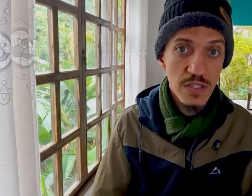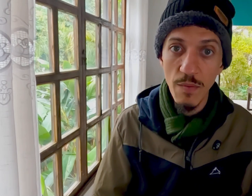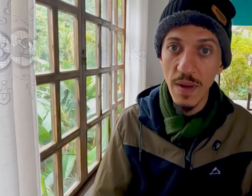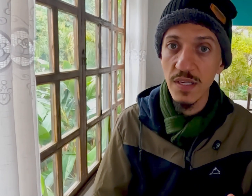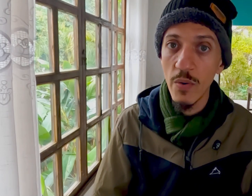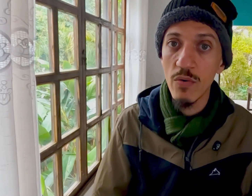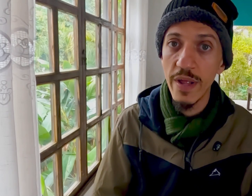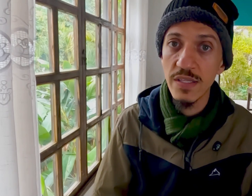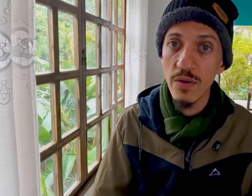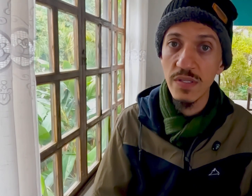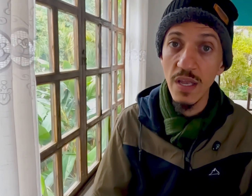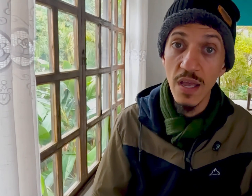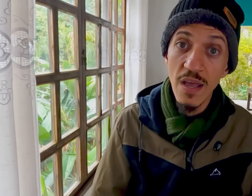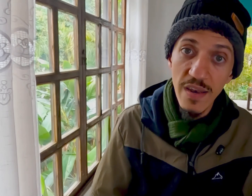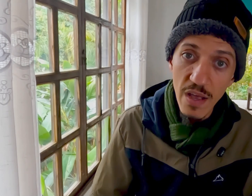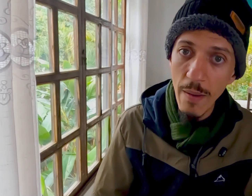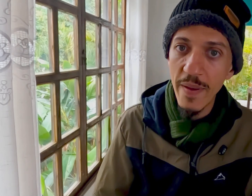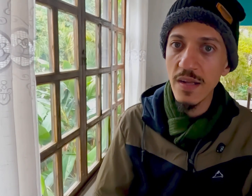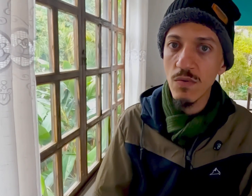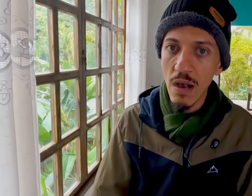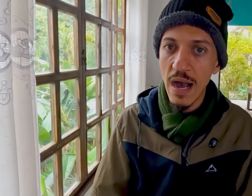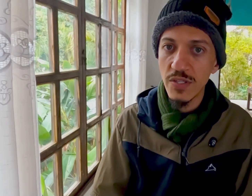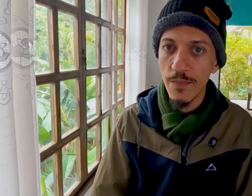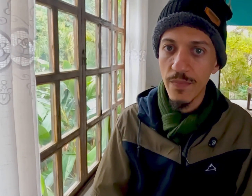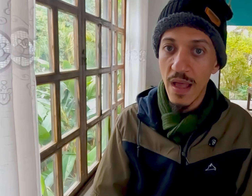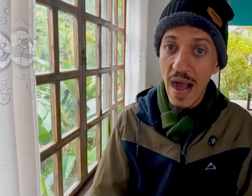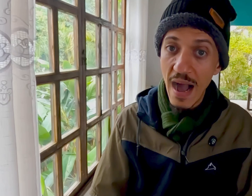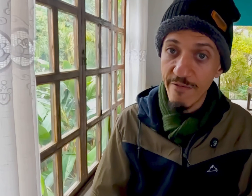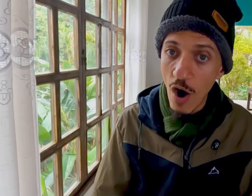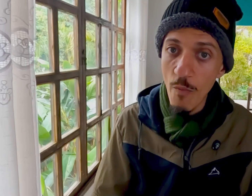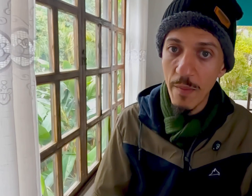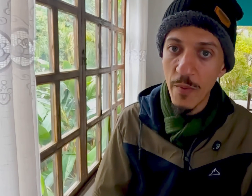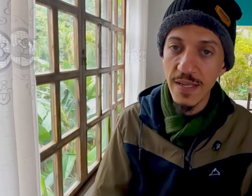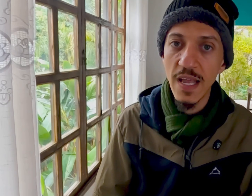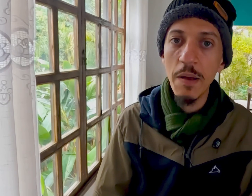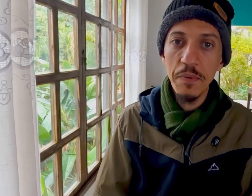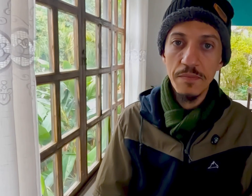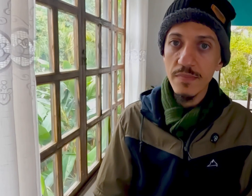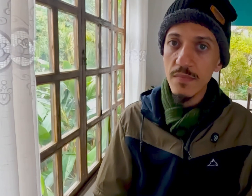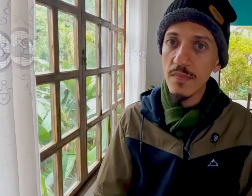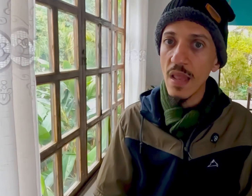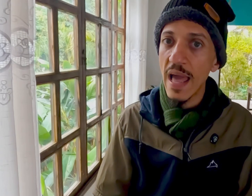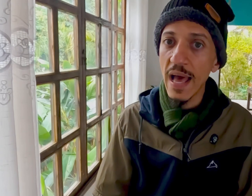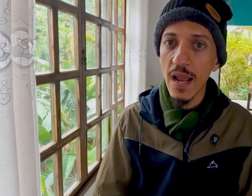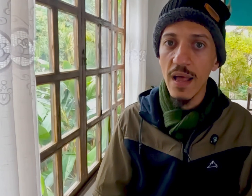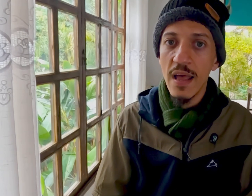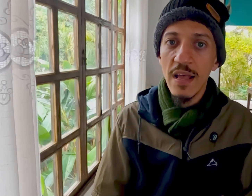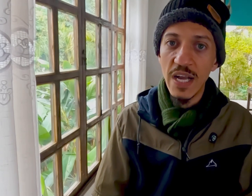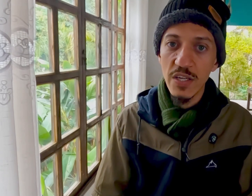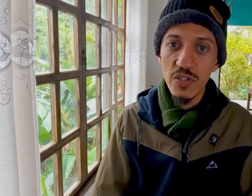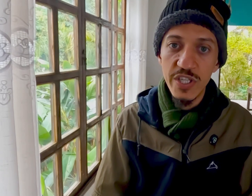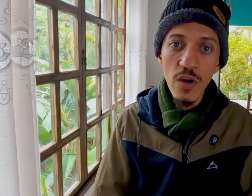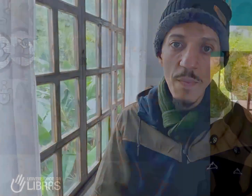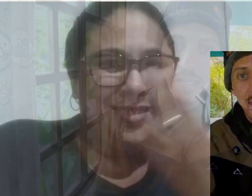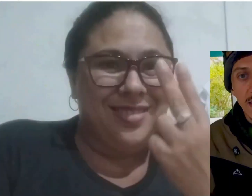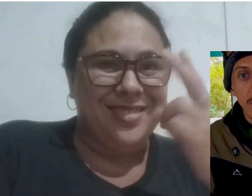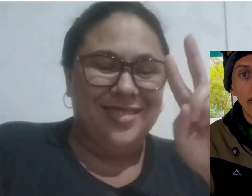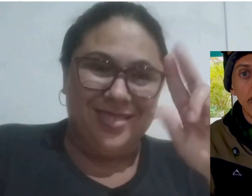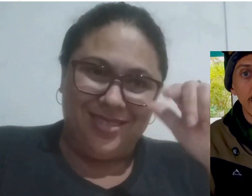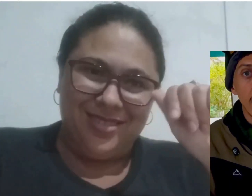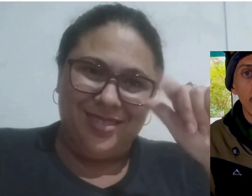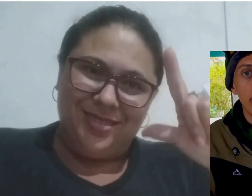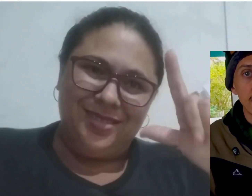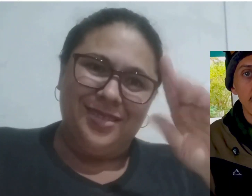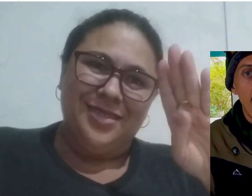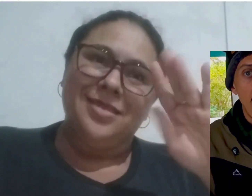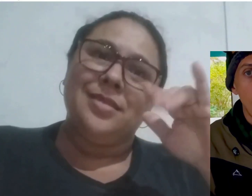de transformação e conexão assim, não apenas com a Kátia. A Válbia, por exemplo, ela já tinha começado a